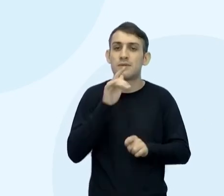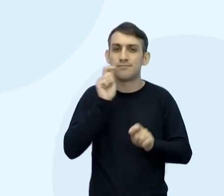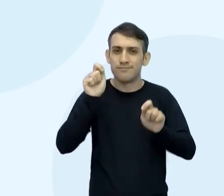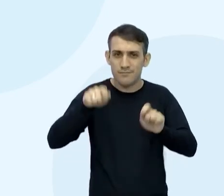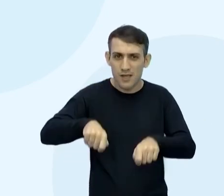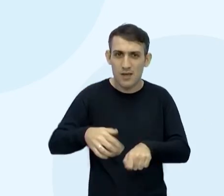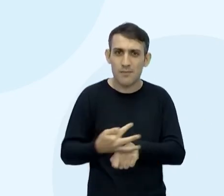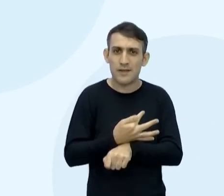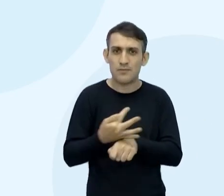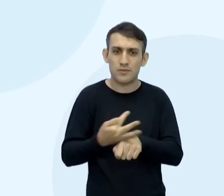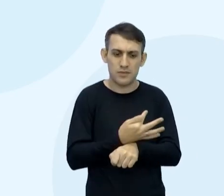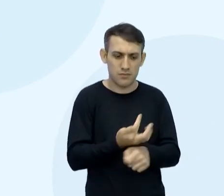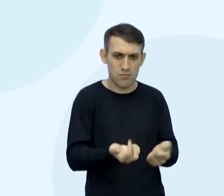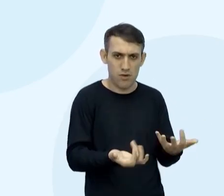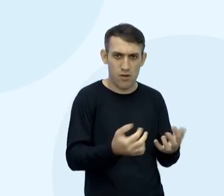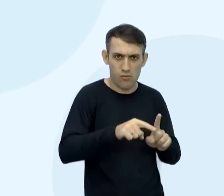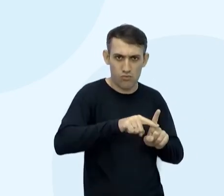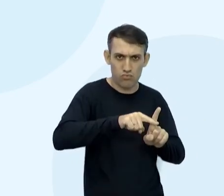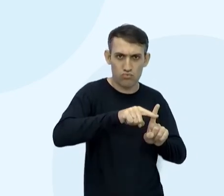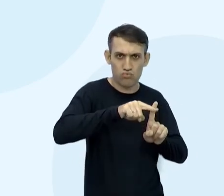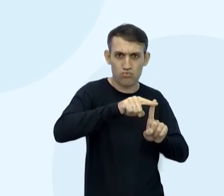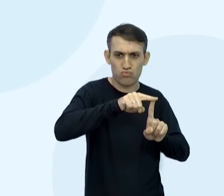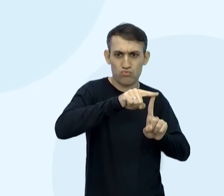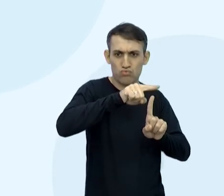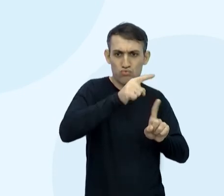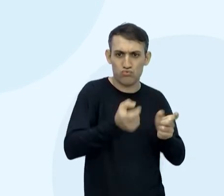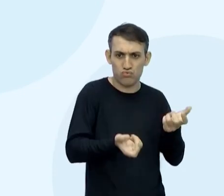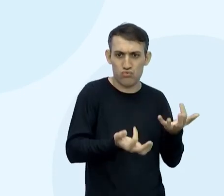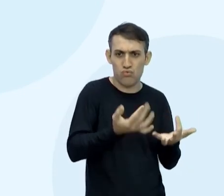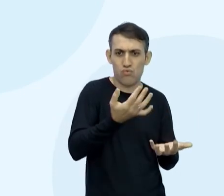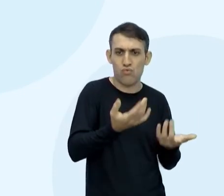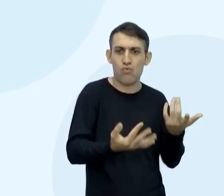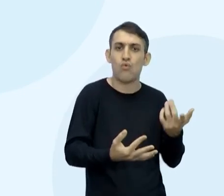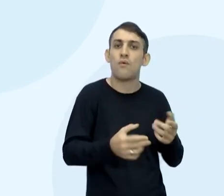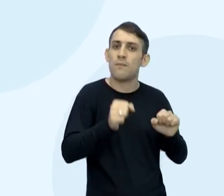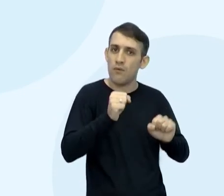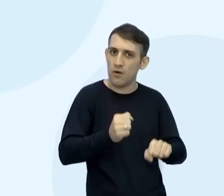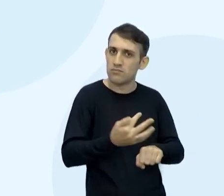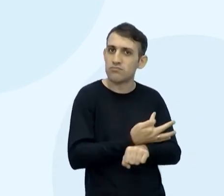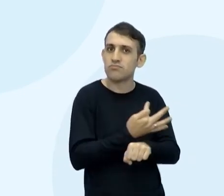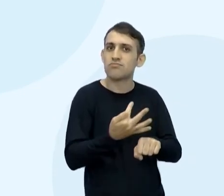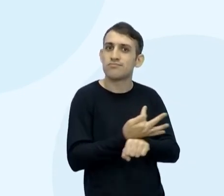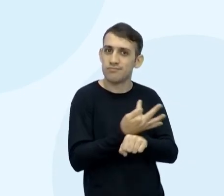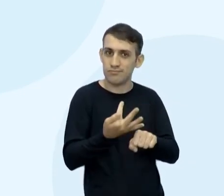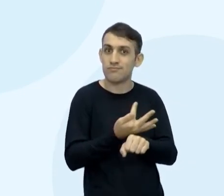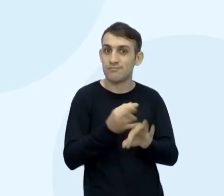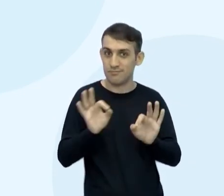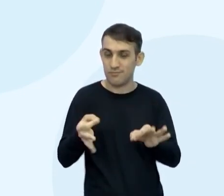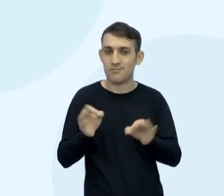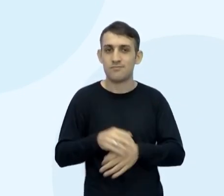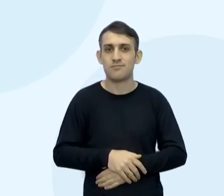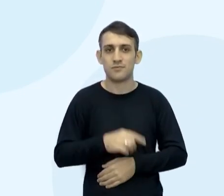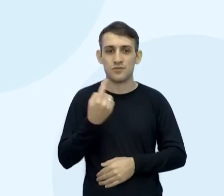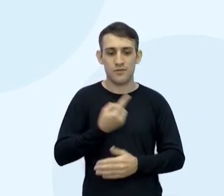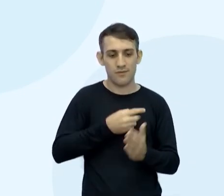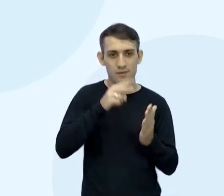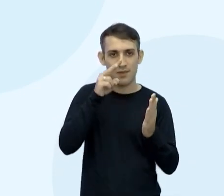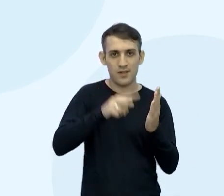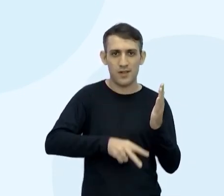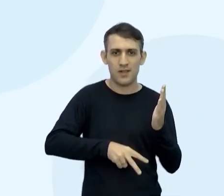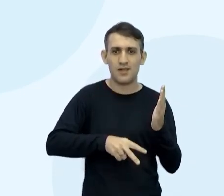resistir a temperaturas altas, tá? Por exemplo, como fogo, tá? Então vamos lá, vamos dar uma lida? Propriedades